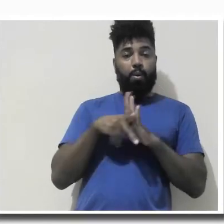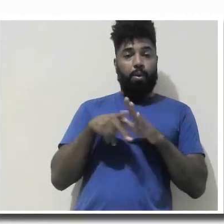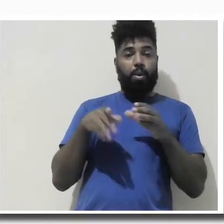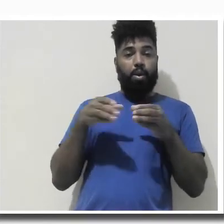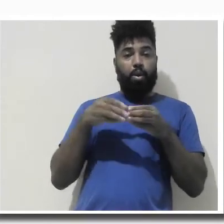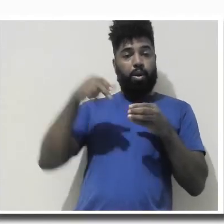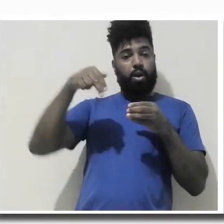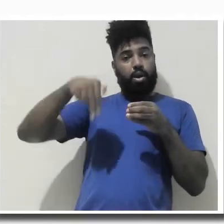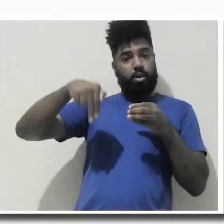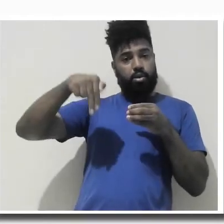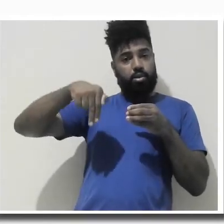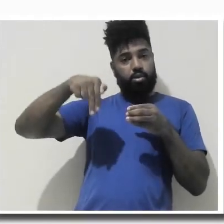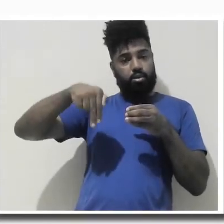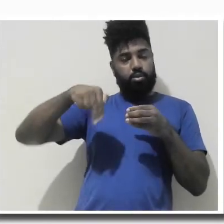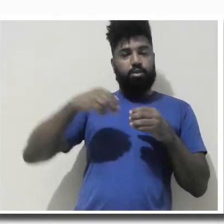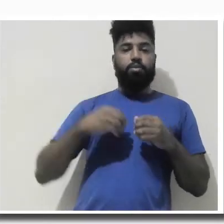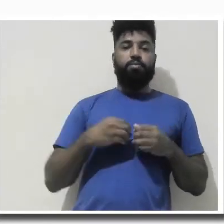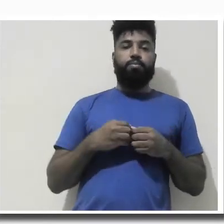naturais.